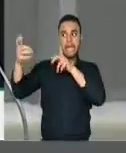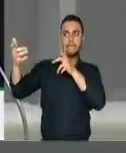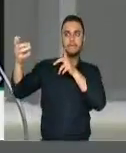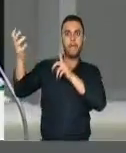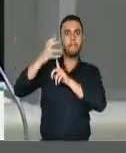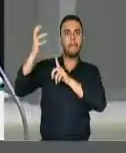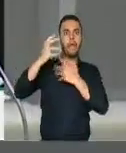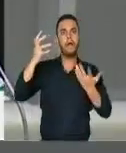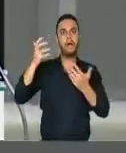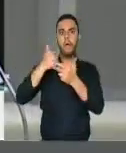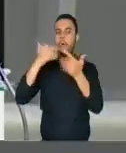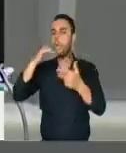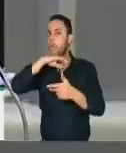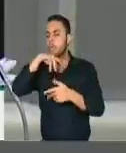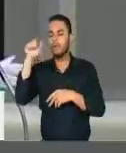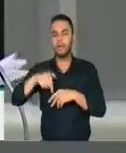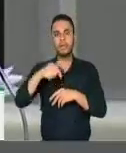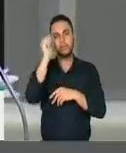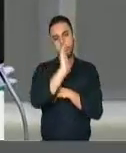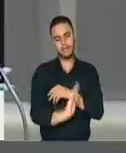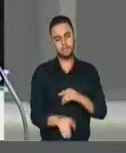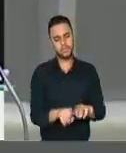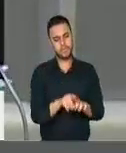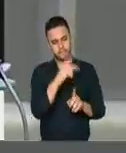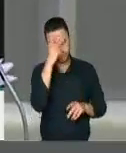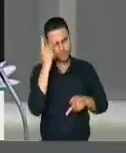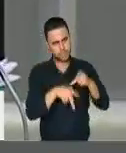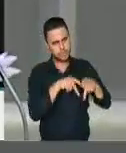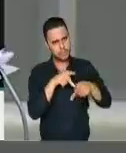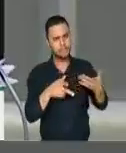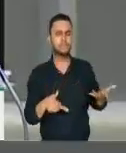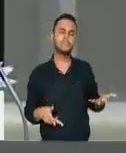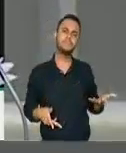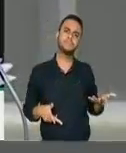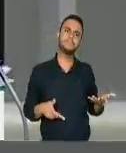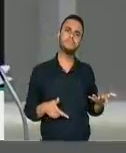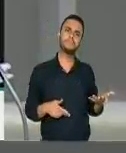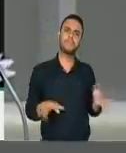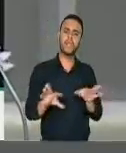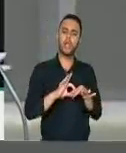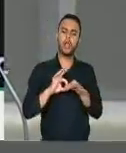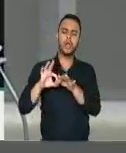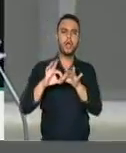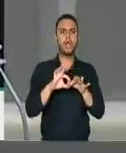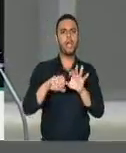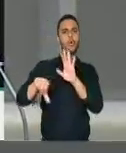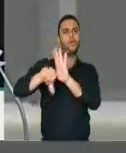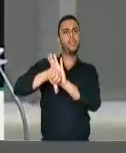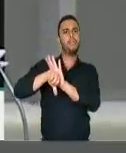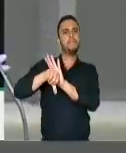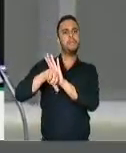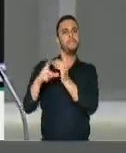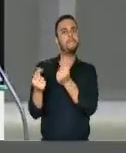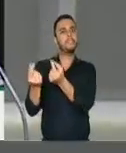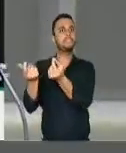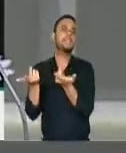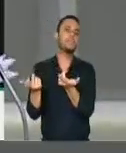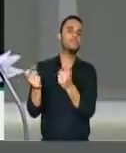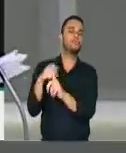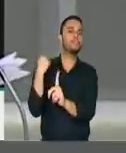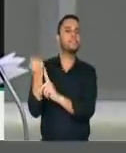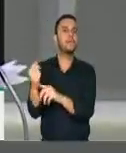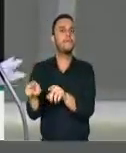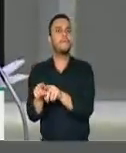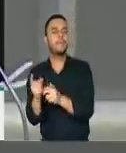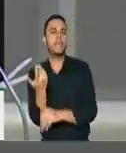e aos brasileiros. É conivente com crimes financeiros, sociais e ambientais. Rebaixa